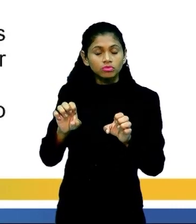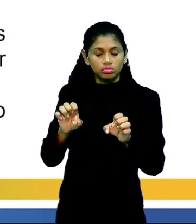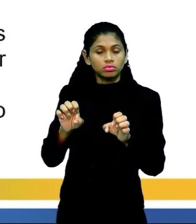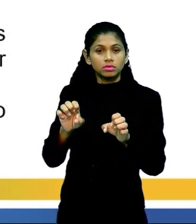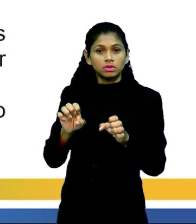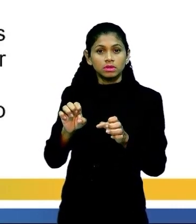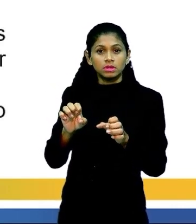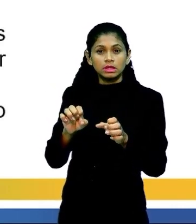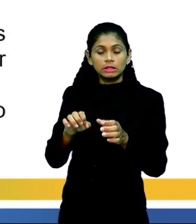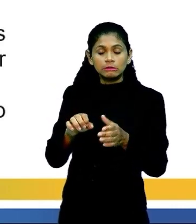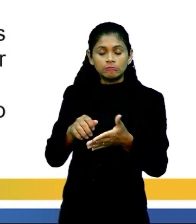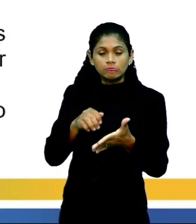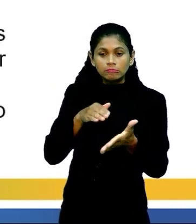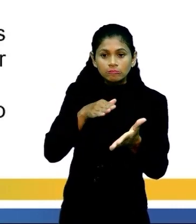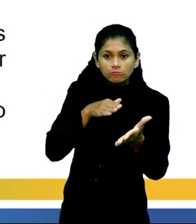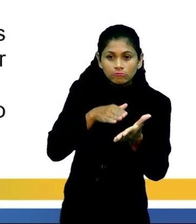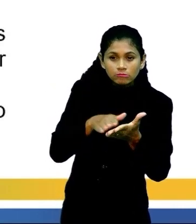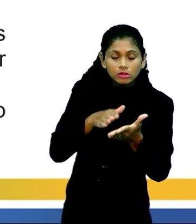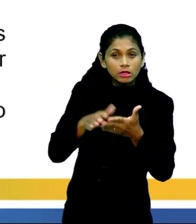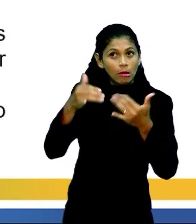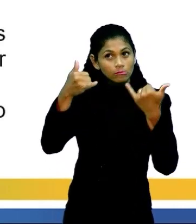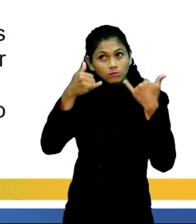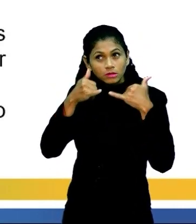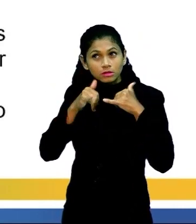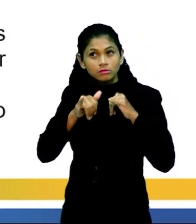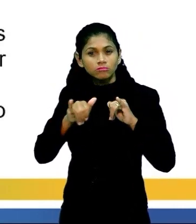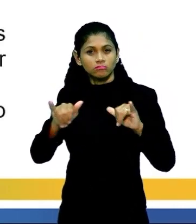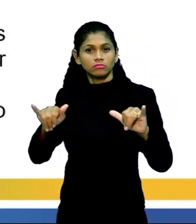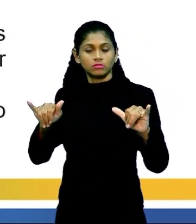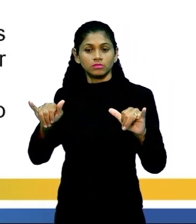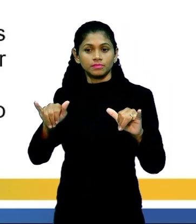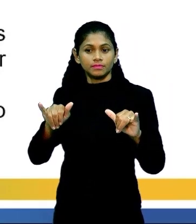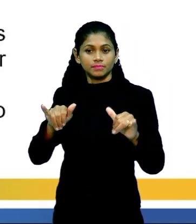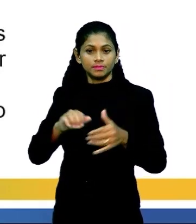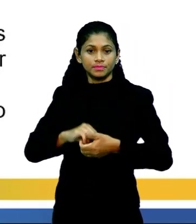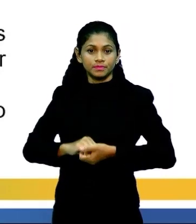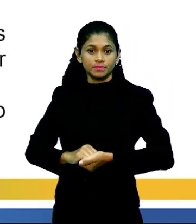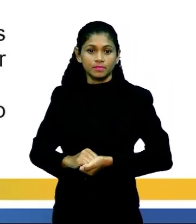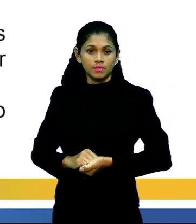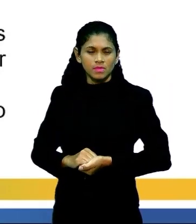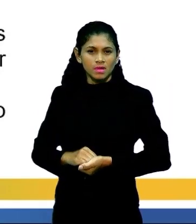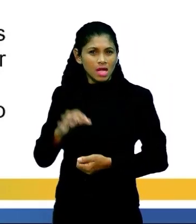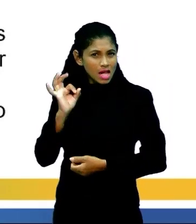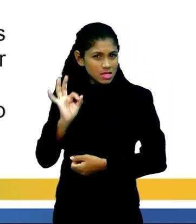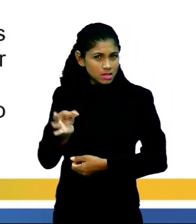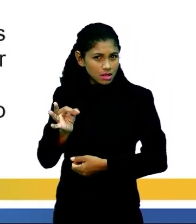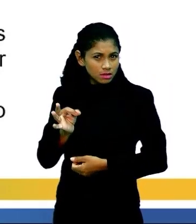nesses casos. Seria essa a nossa alternativa correta da questão?